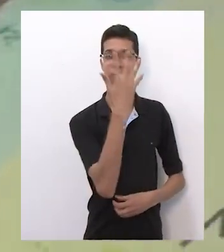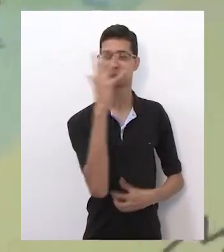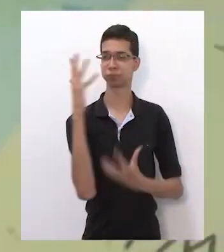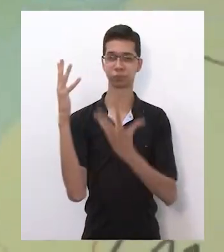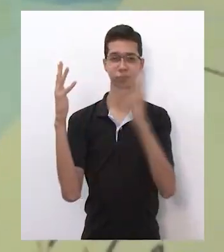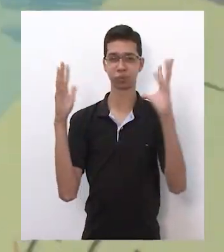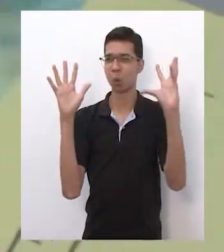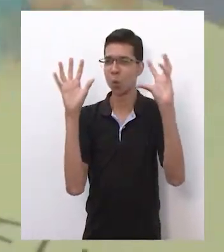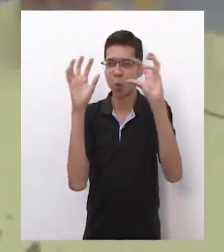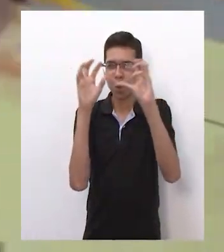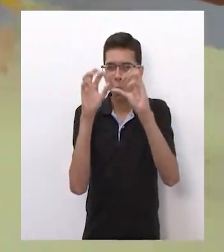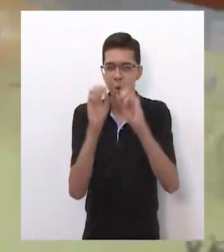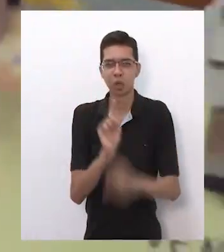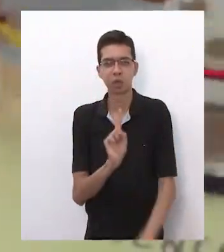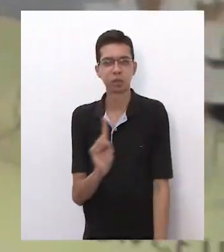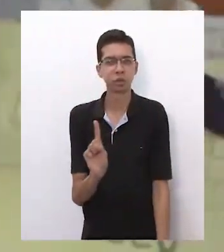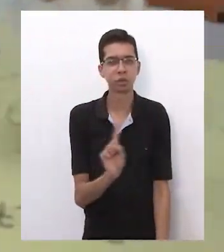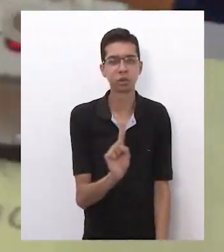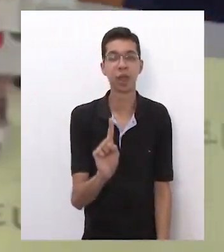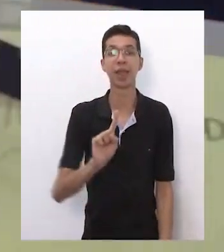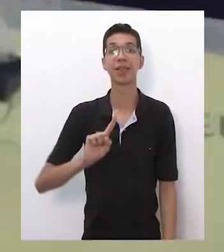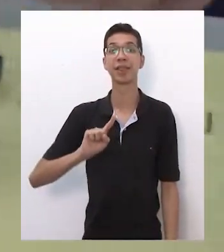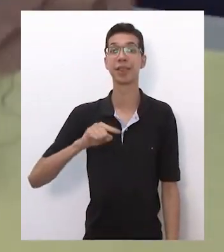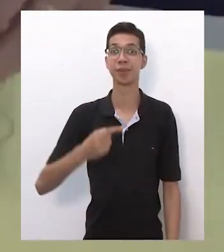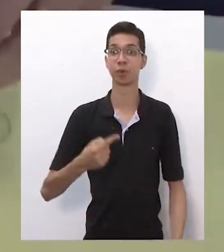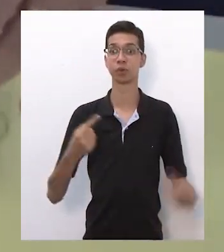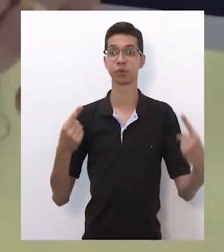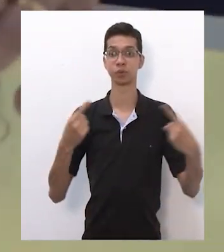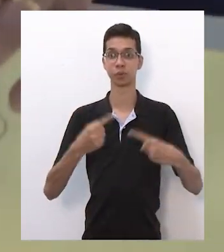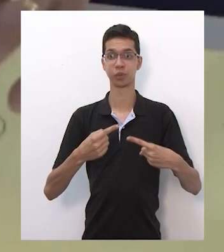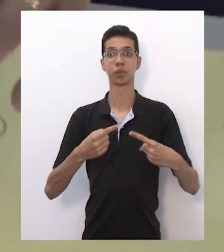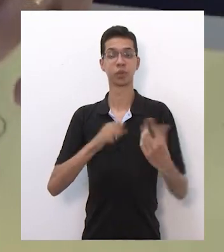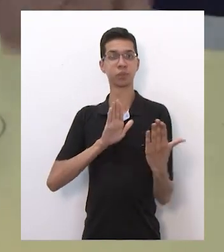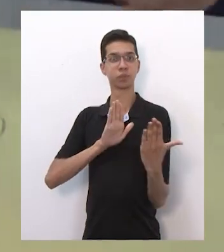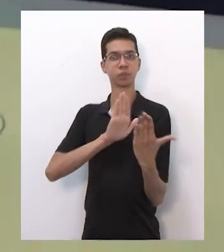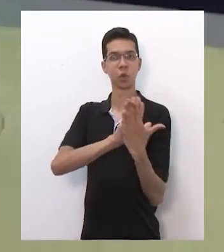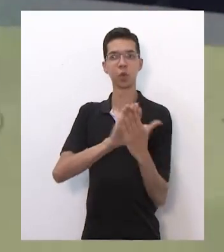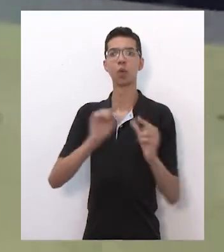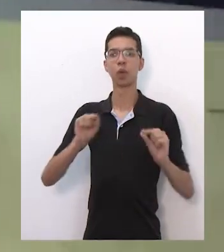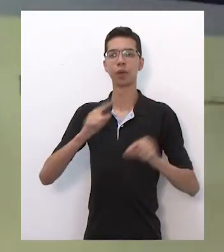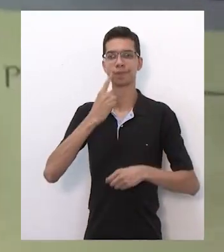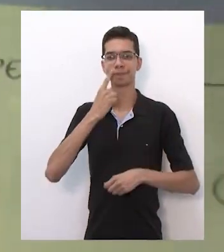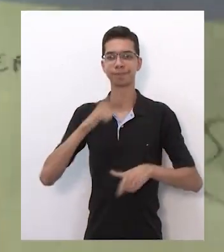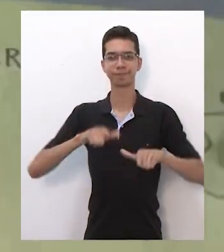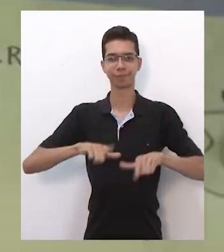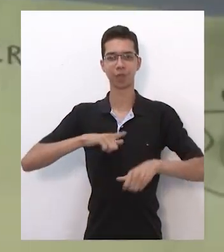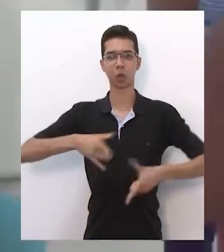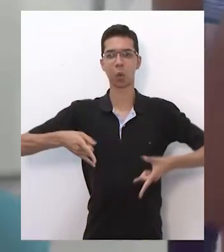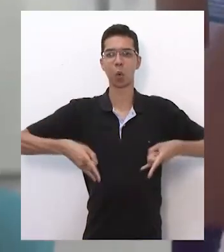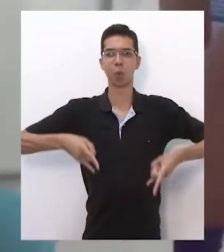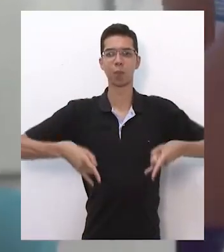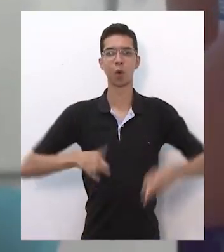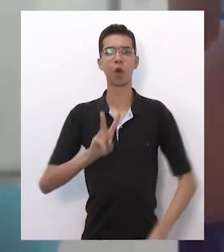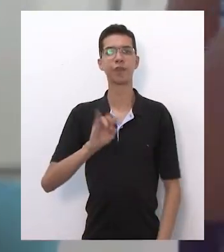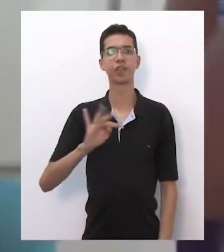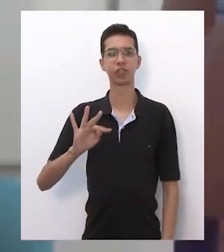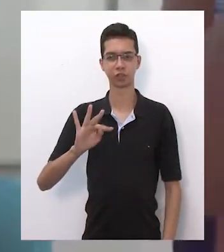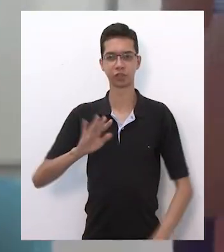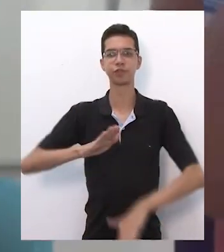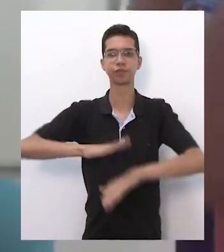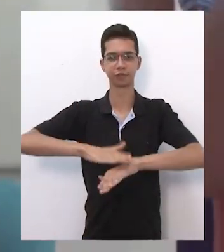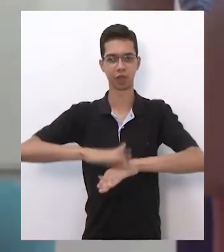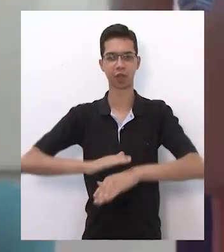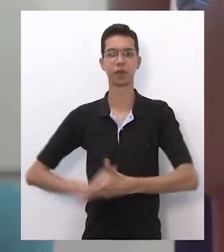um desafio com a nossa plaquinha Microbit, o nosso robozinho, o Bit, que nós fizemos